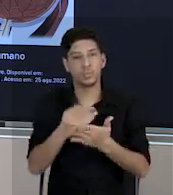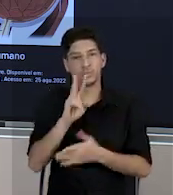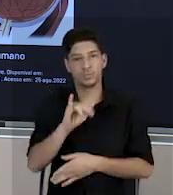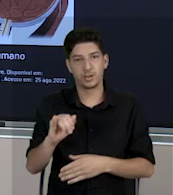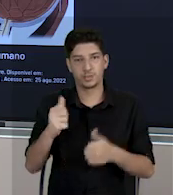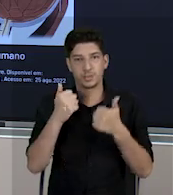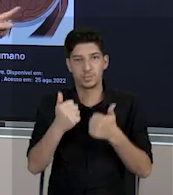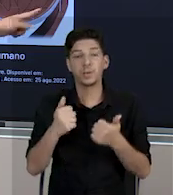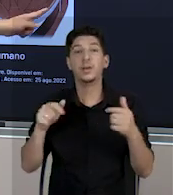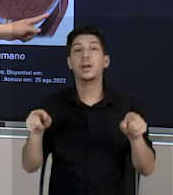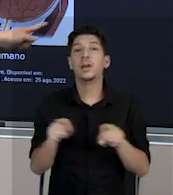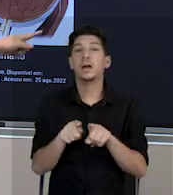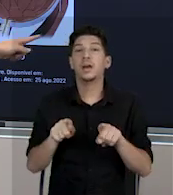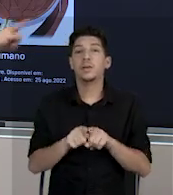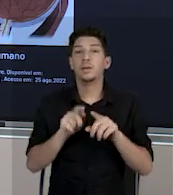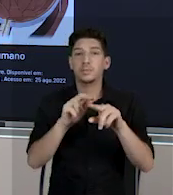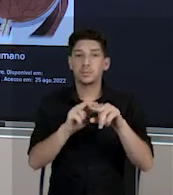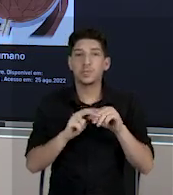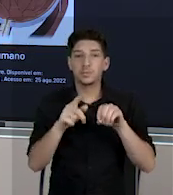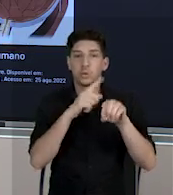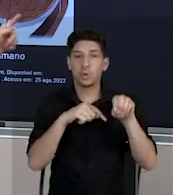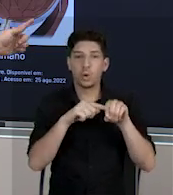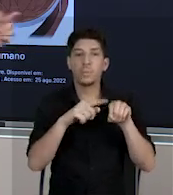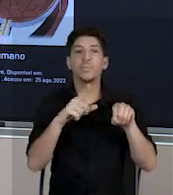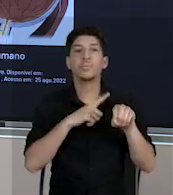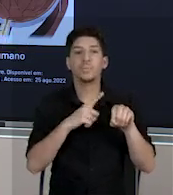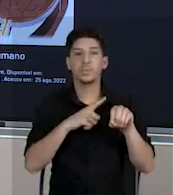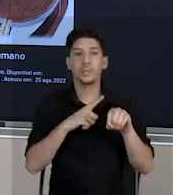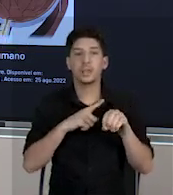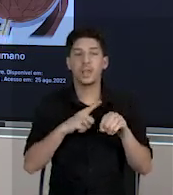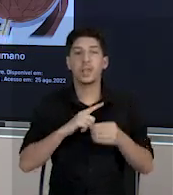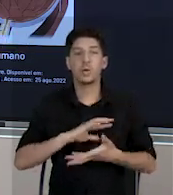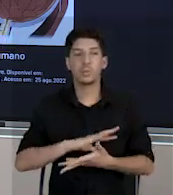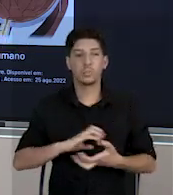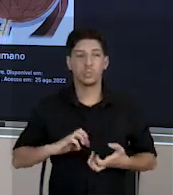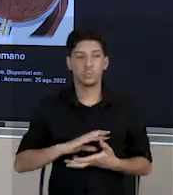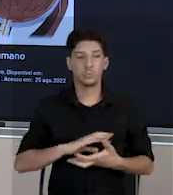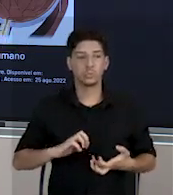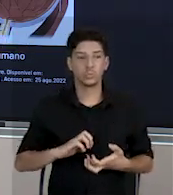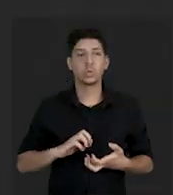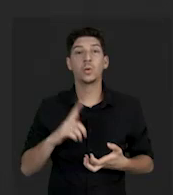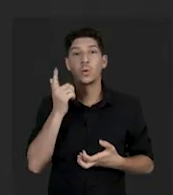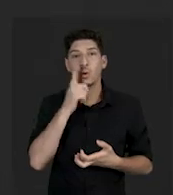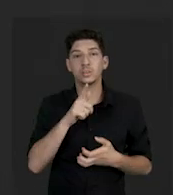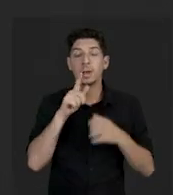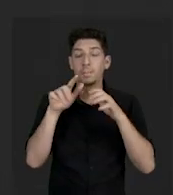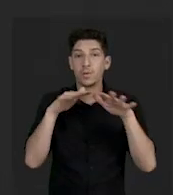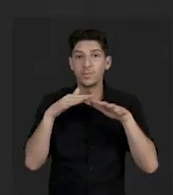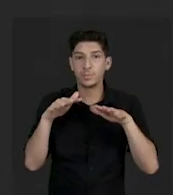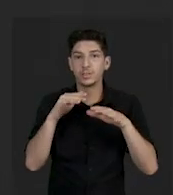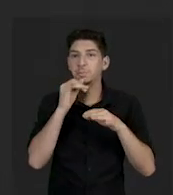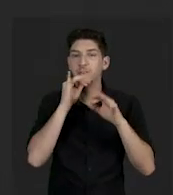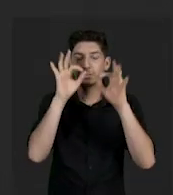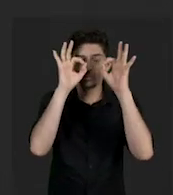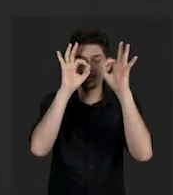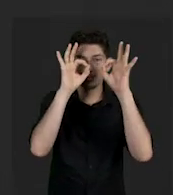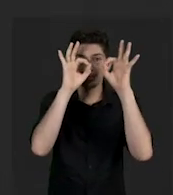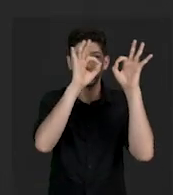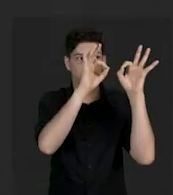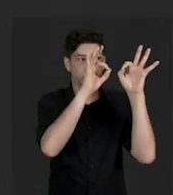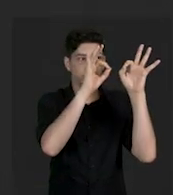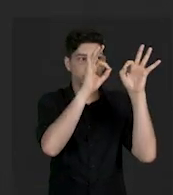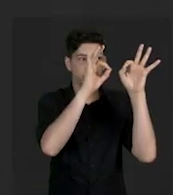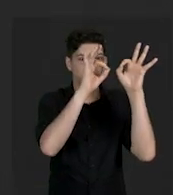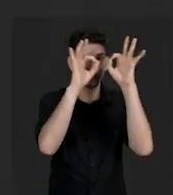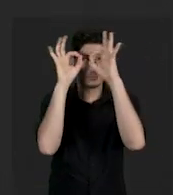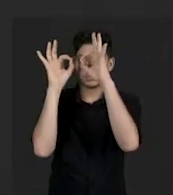E, aliada ao globo ocular, a gente tem uma musculatura que vai garantir o movimento dos olhos. Eu consigo movimentar meus olhos para a esquerda e para a